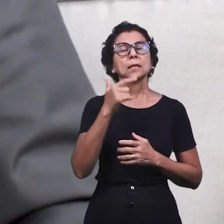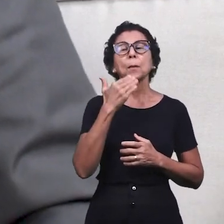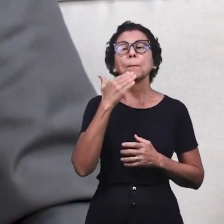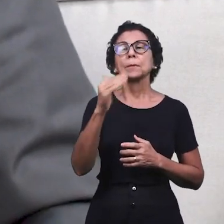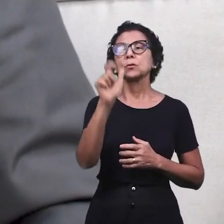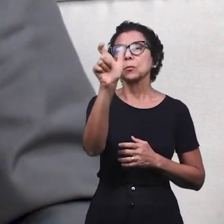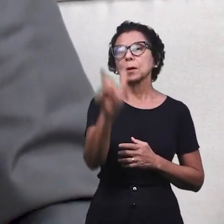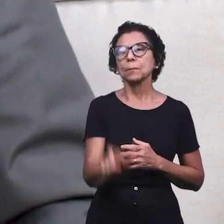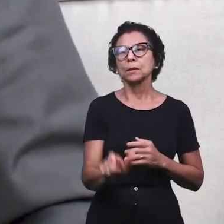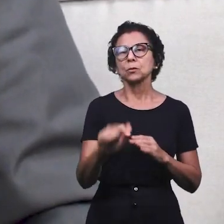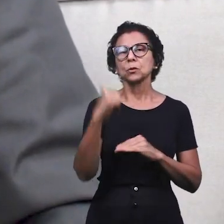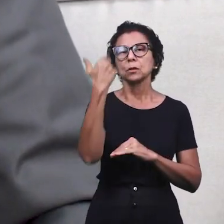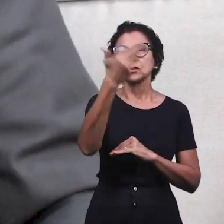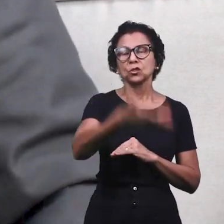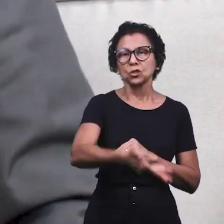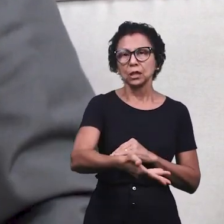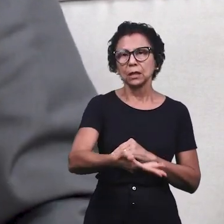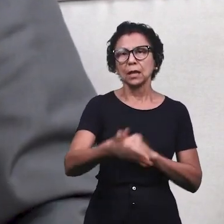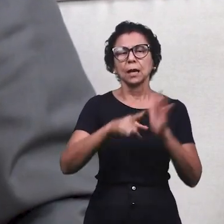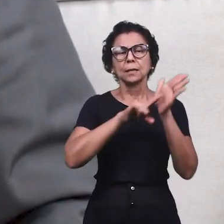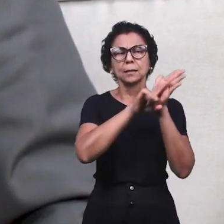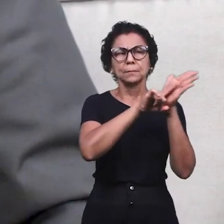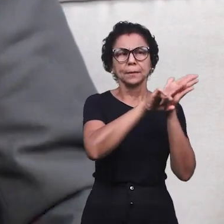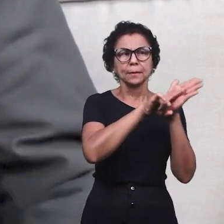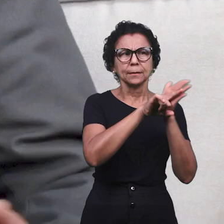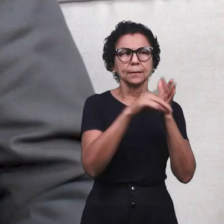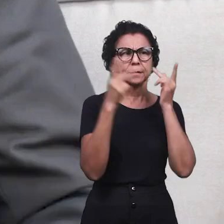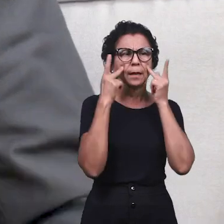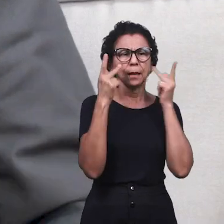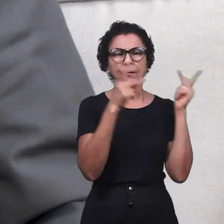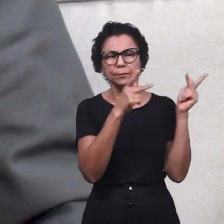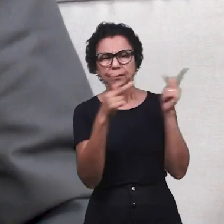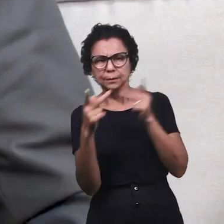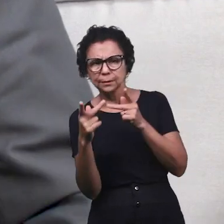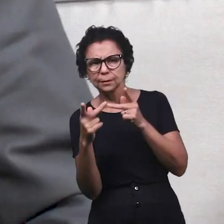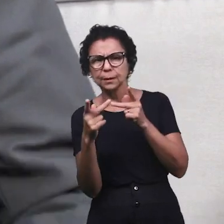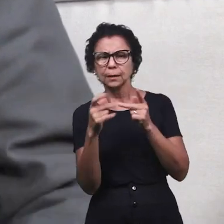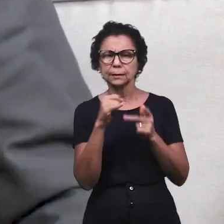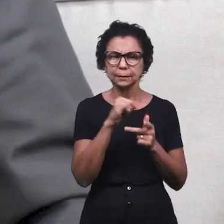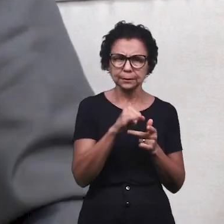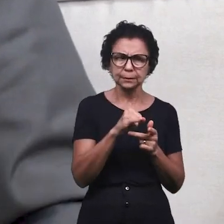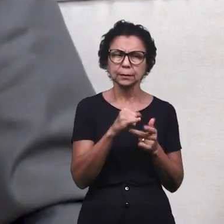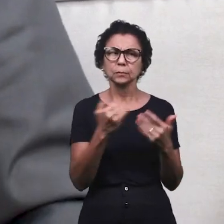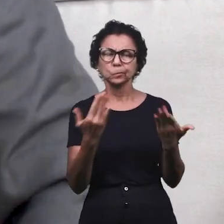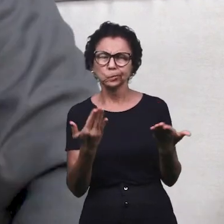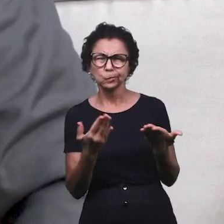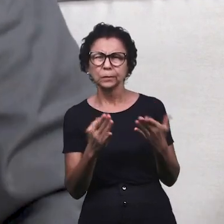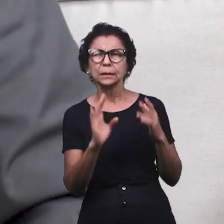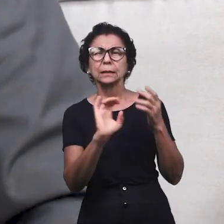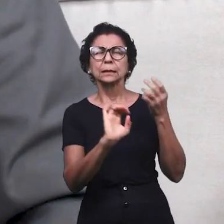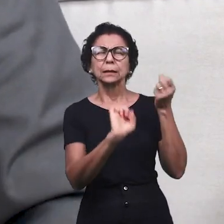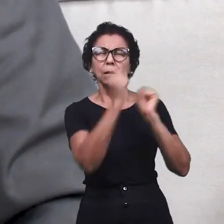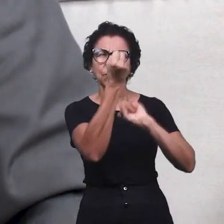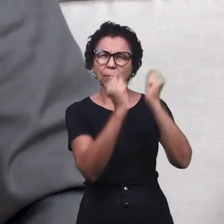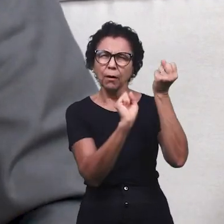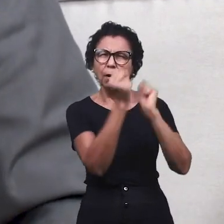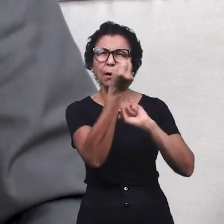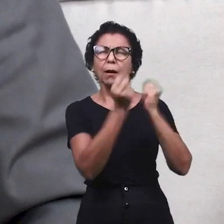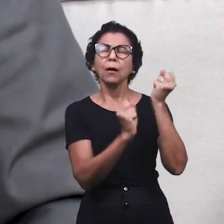algum especialista local fazer essa visita, fazer essa verificação, averiguar se realmente é uma fábrica,